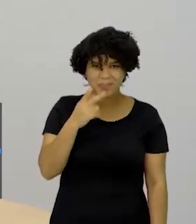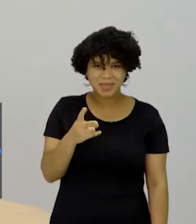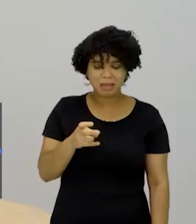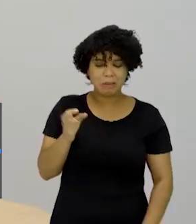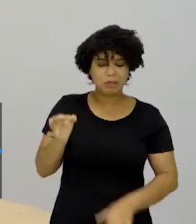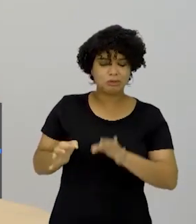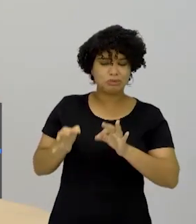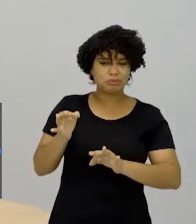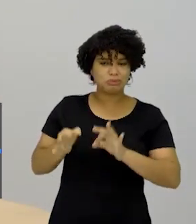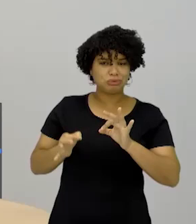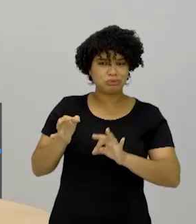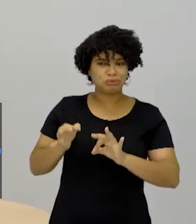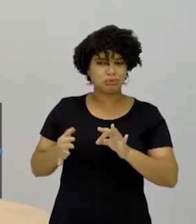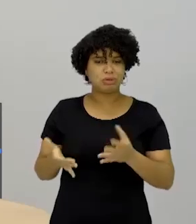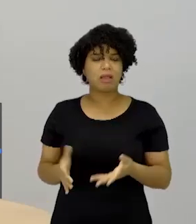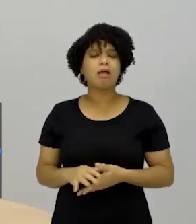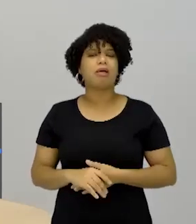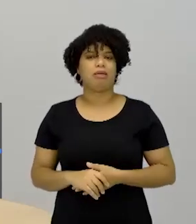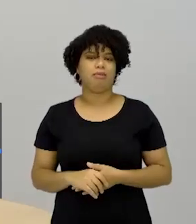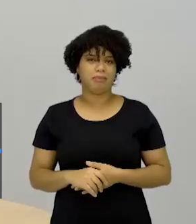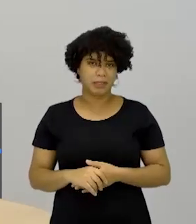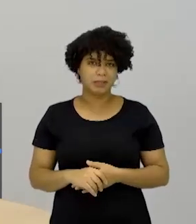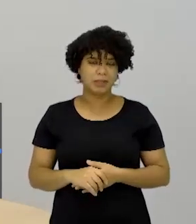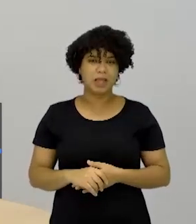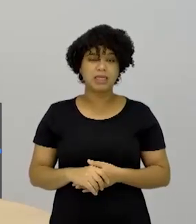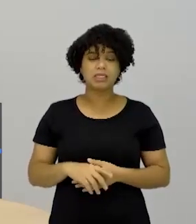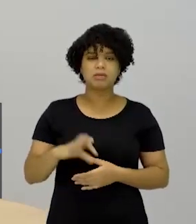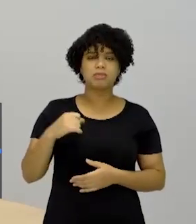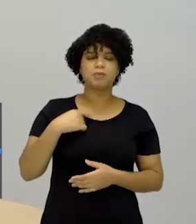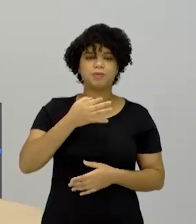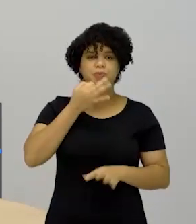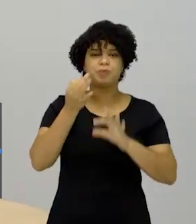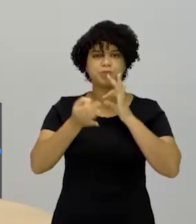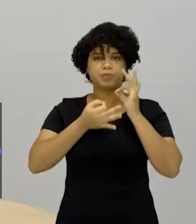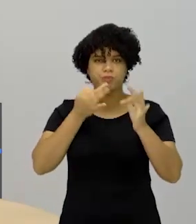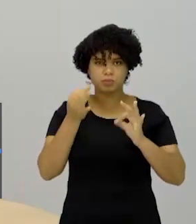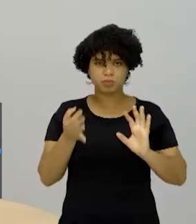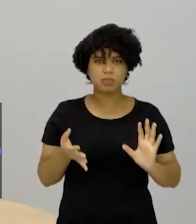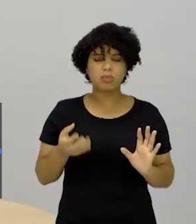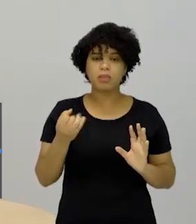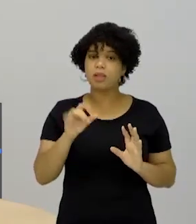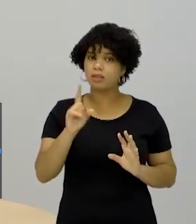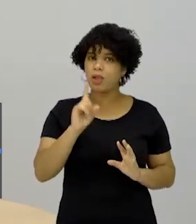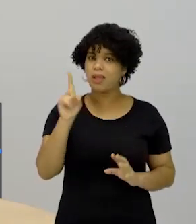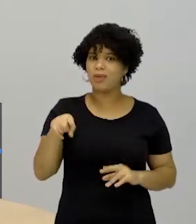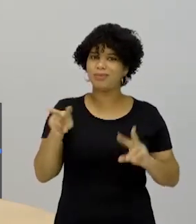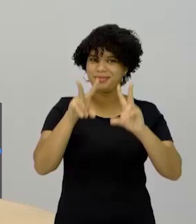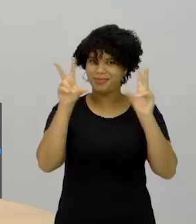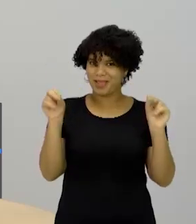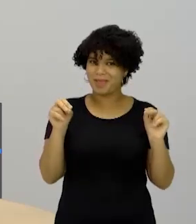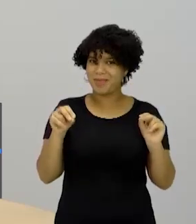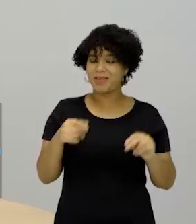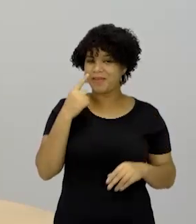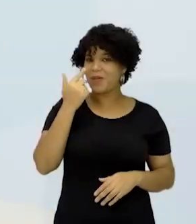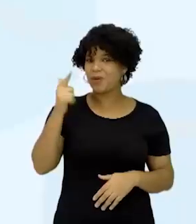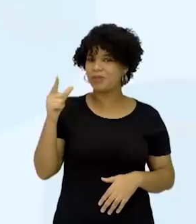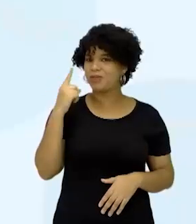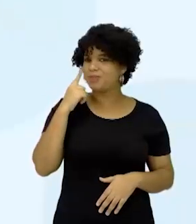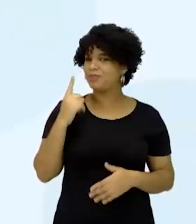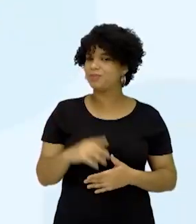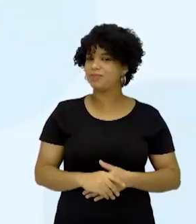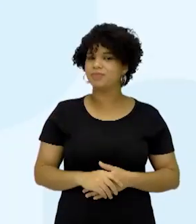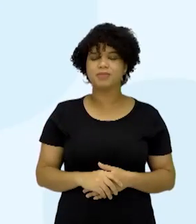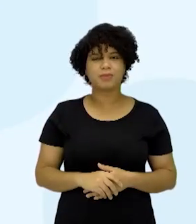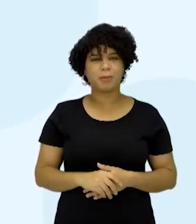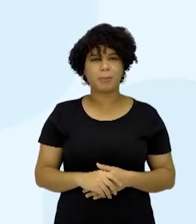isso é complicado. Então, nós não estamos colocando nossa opinião, não. Estamos colocando assunto para o debate. Mais outra. De